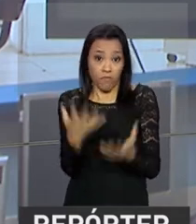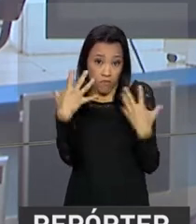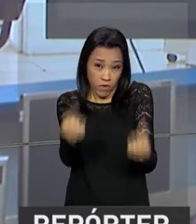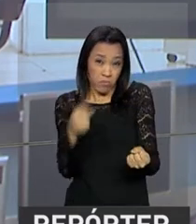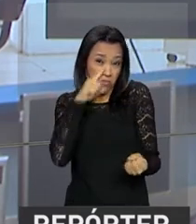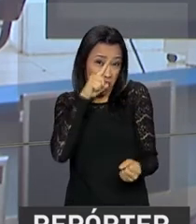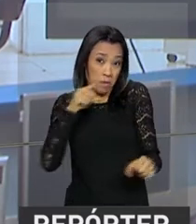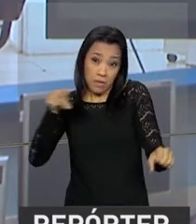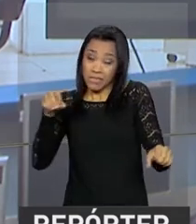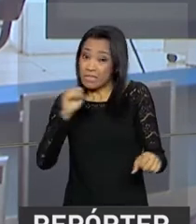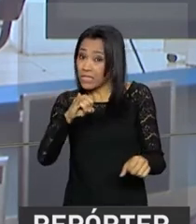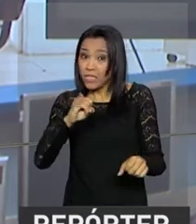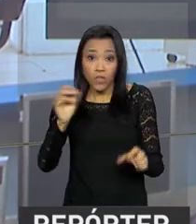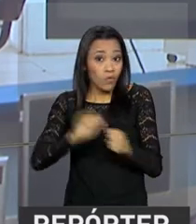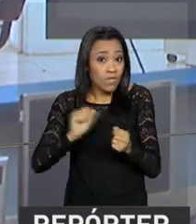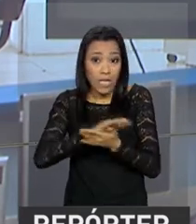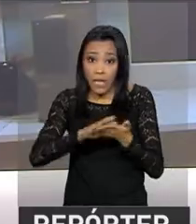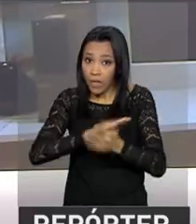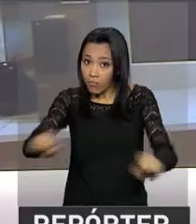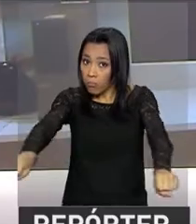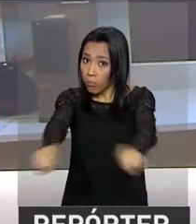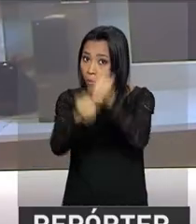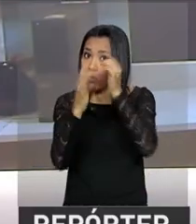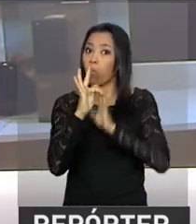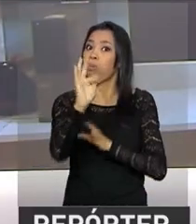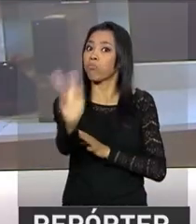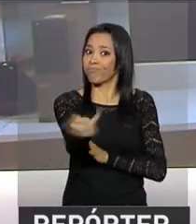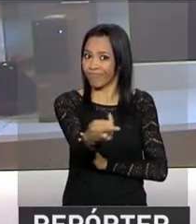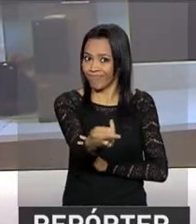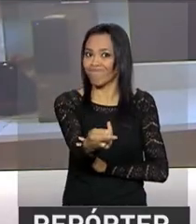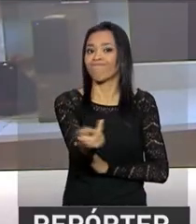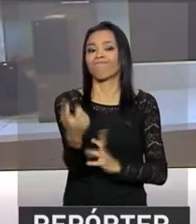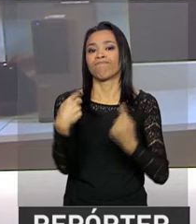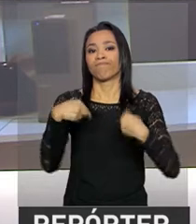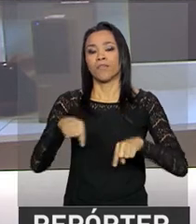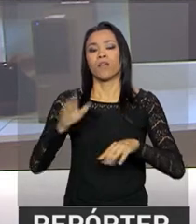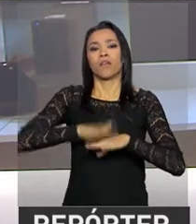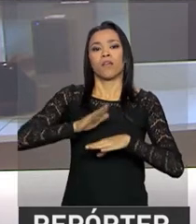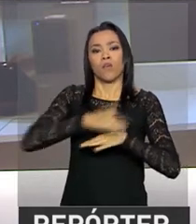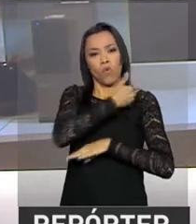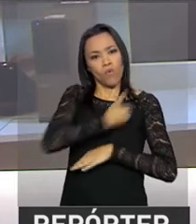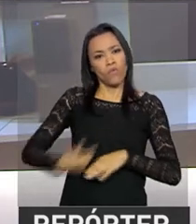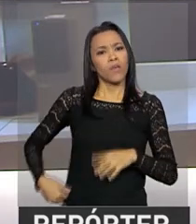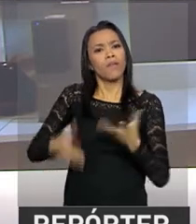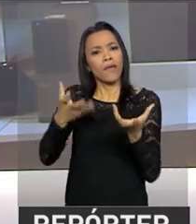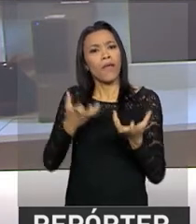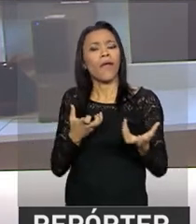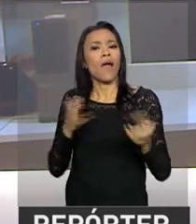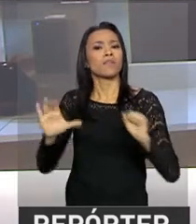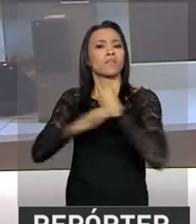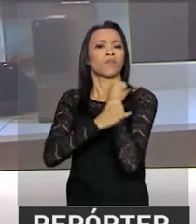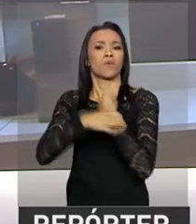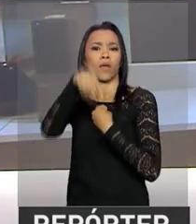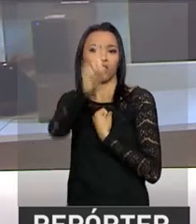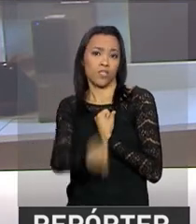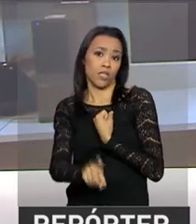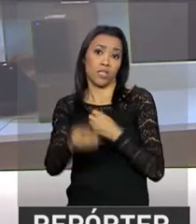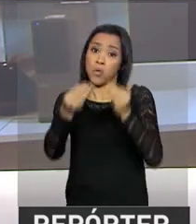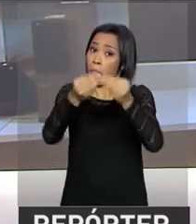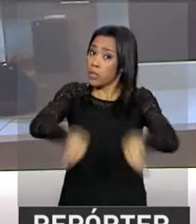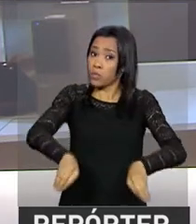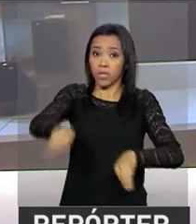se nada for feito agora segundo o governo a intenção da reforma é garantir direitos e não prejudicar trabalhadores